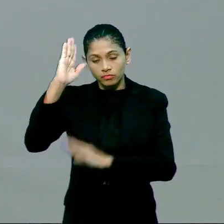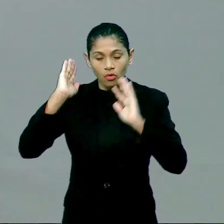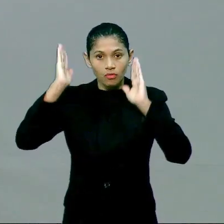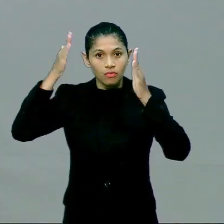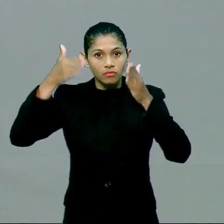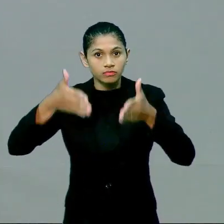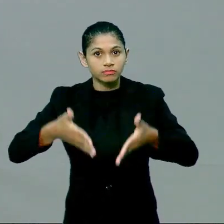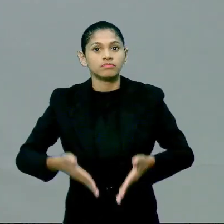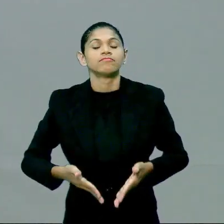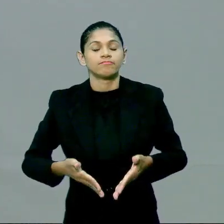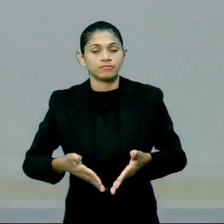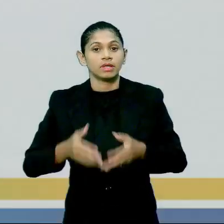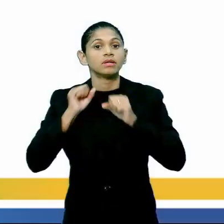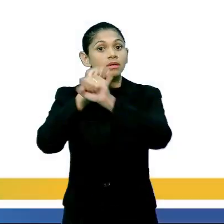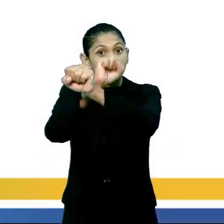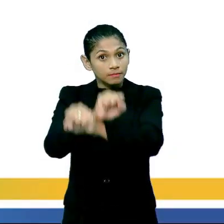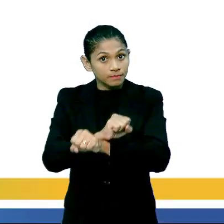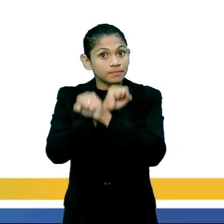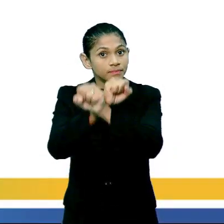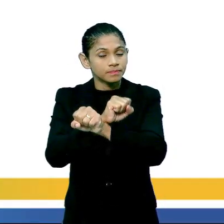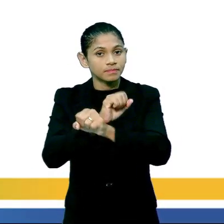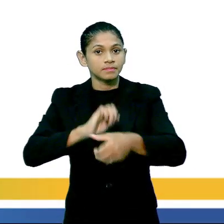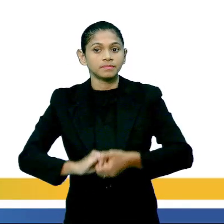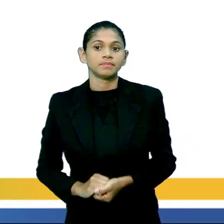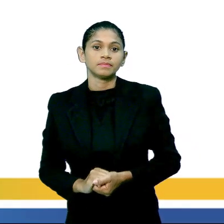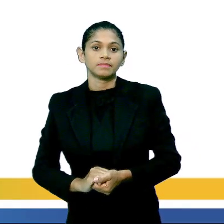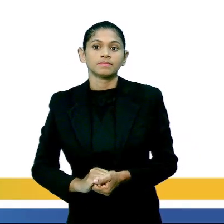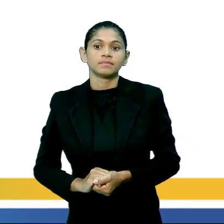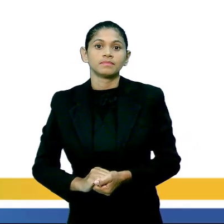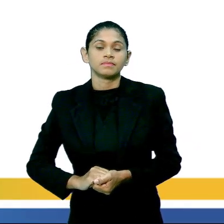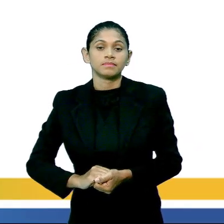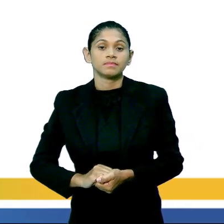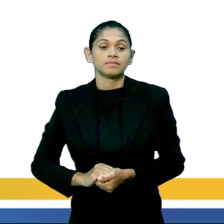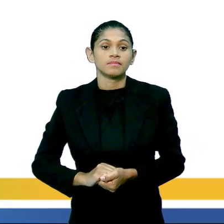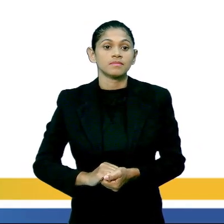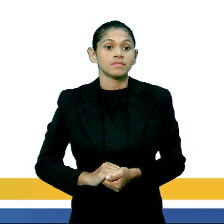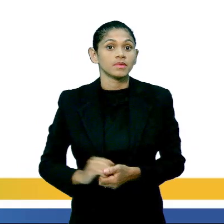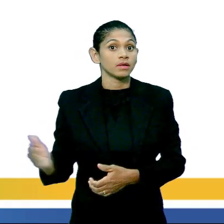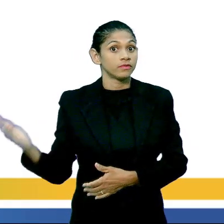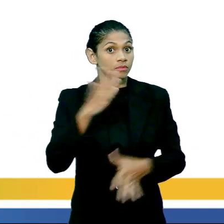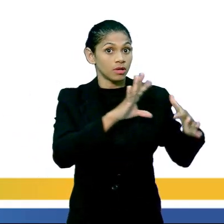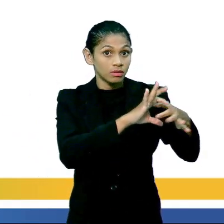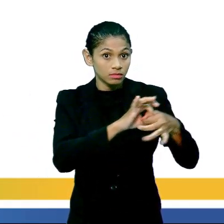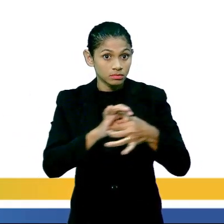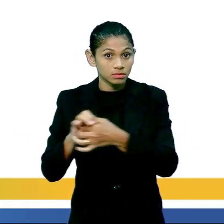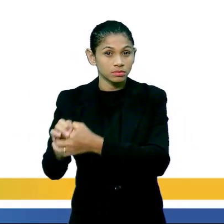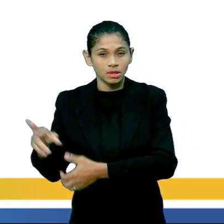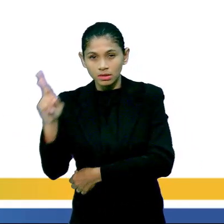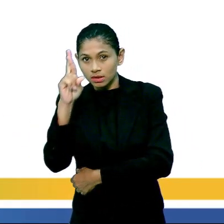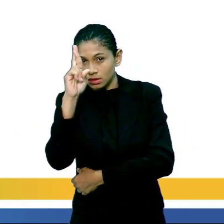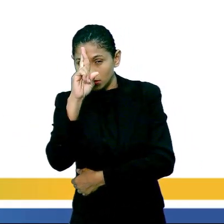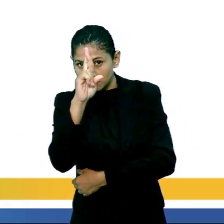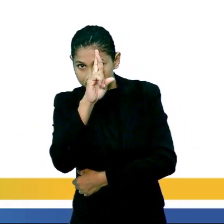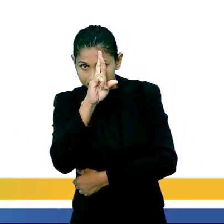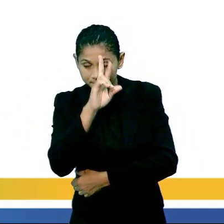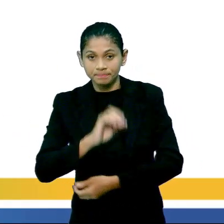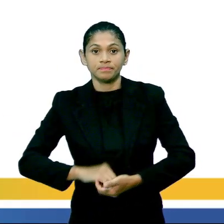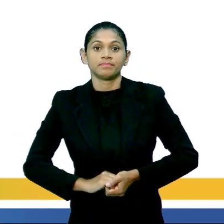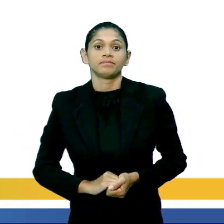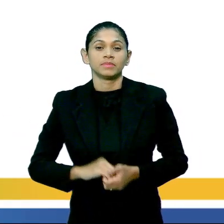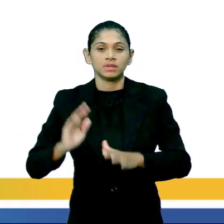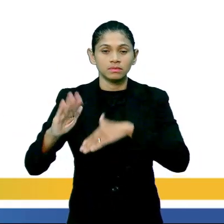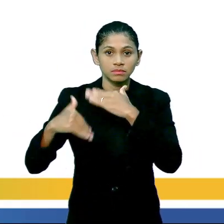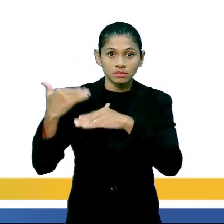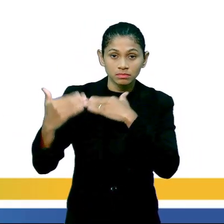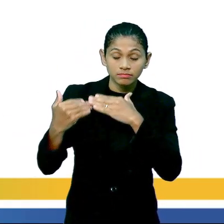os escravos, a escravidão, tá? E aí vamos ao contexto dessa